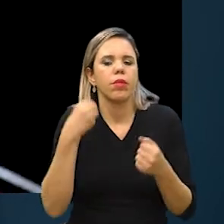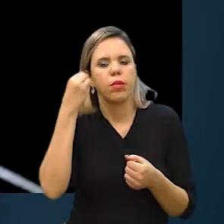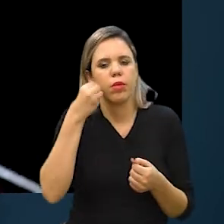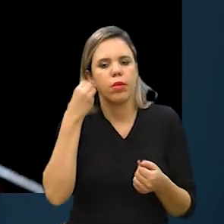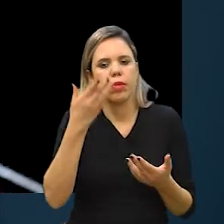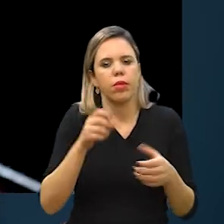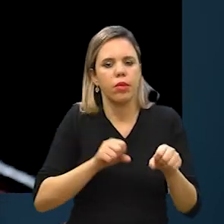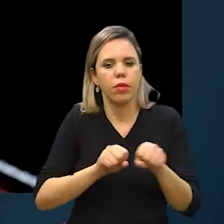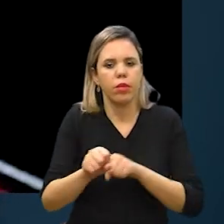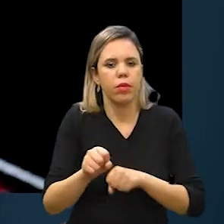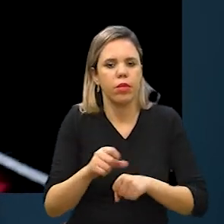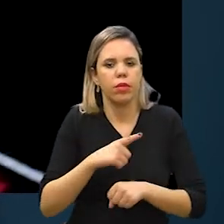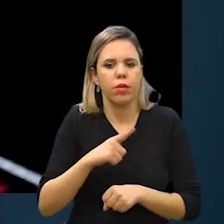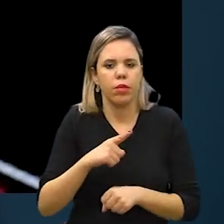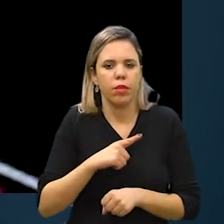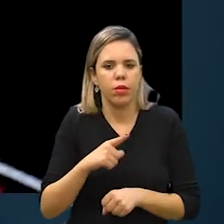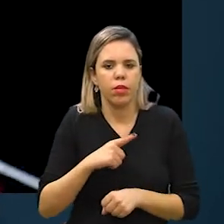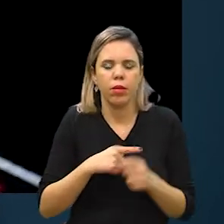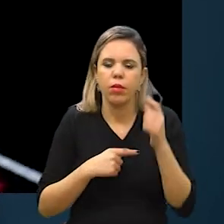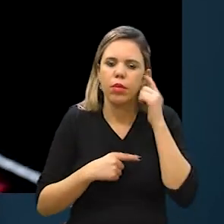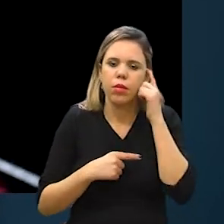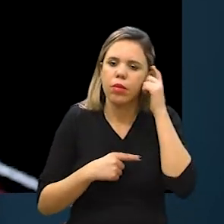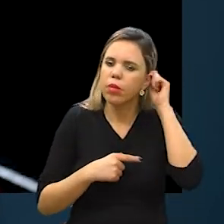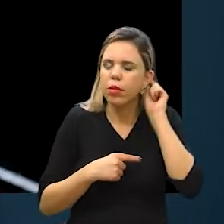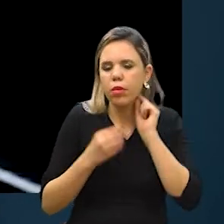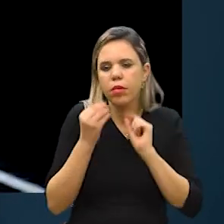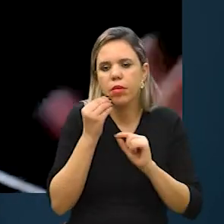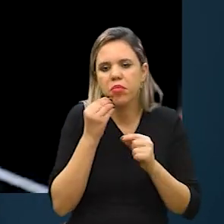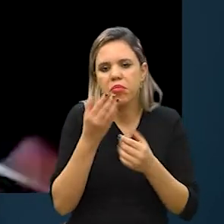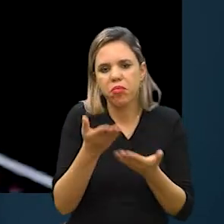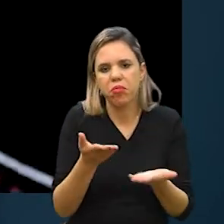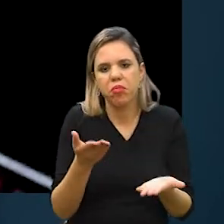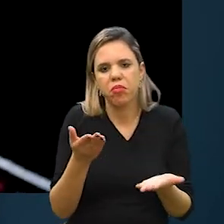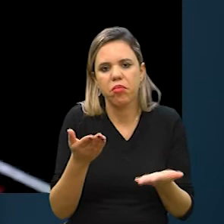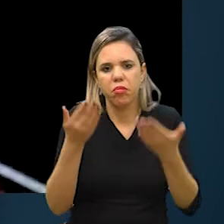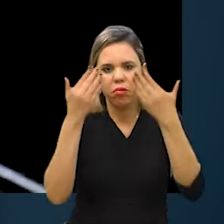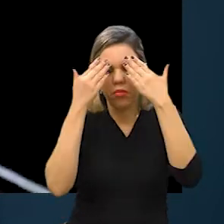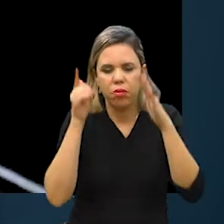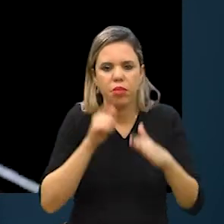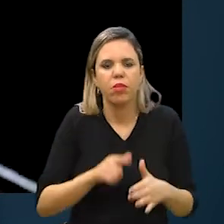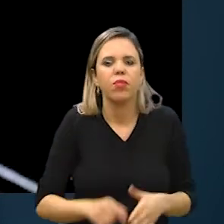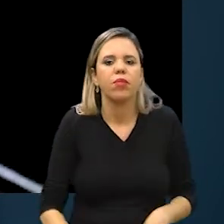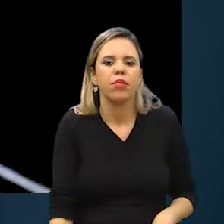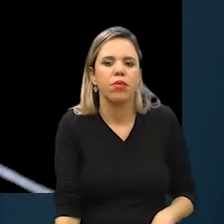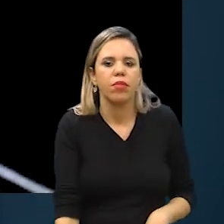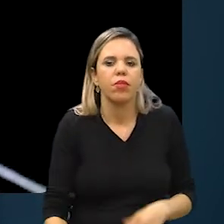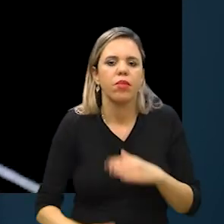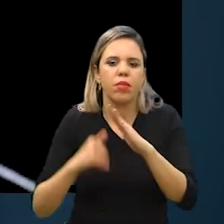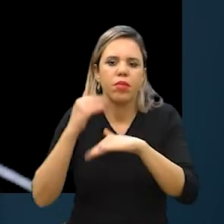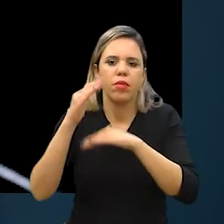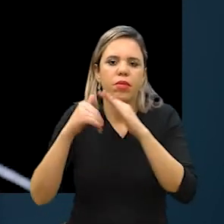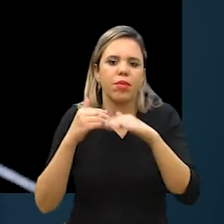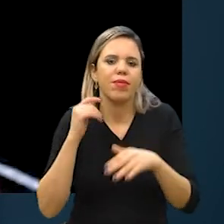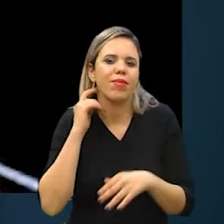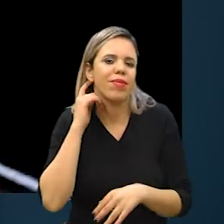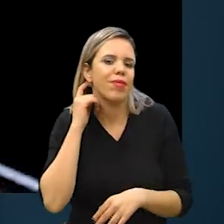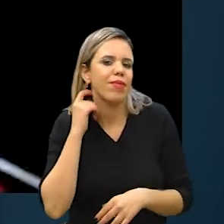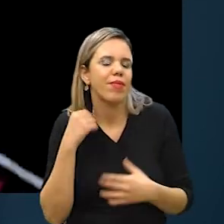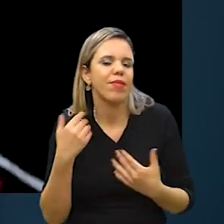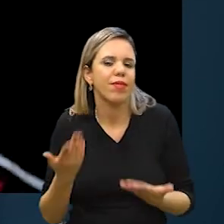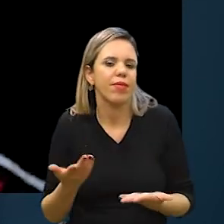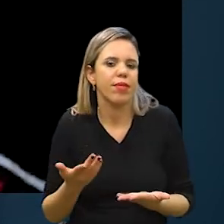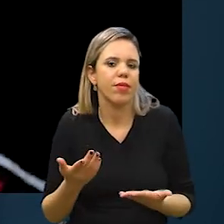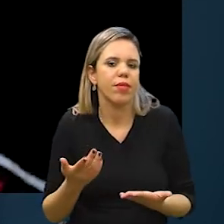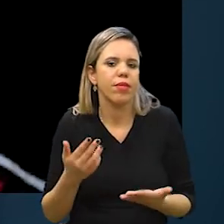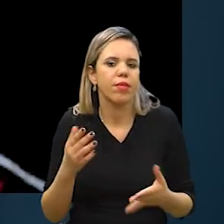é maravilhosa, né? Ele é formado, ele tem... Isso está dando um campo muito grande para ele, né? Só vem crescendo a cada